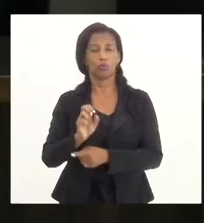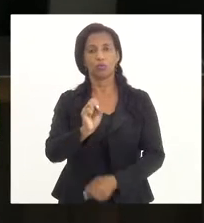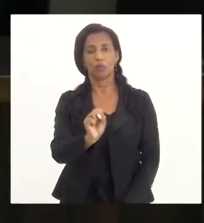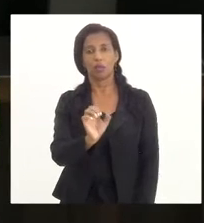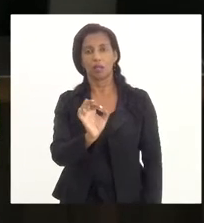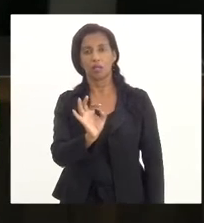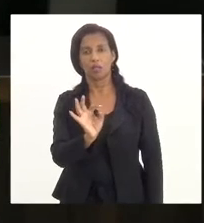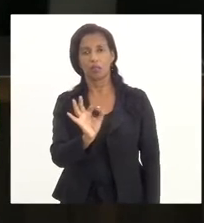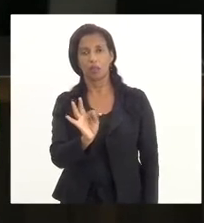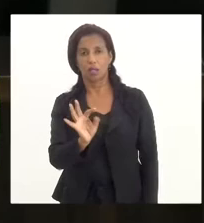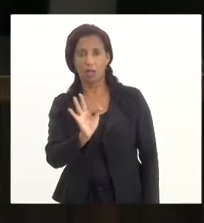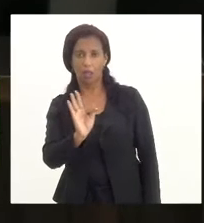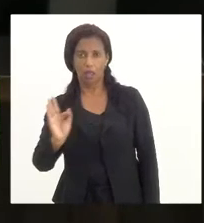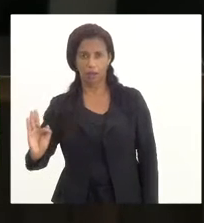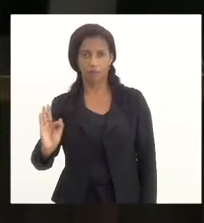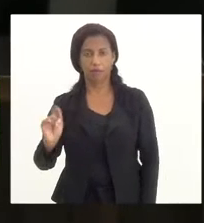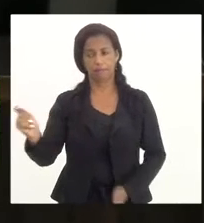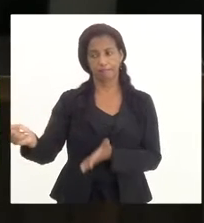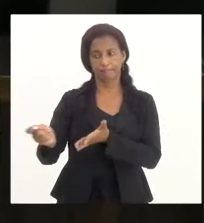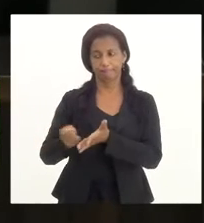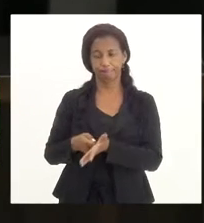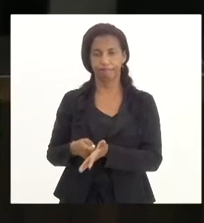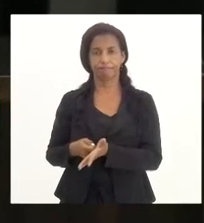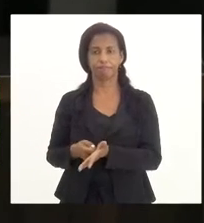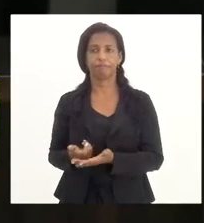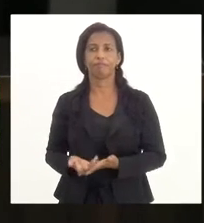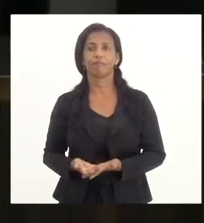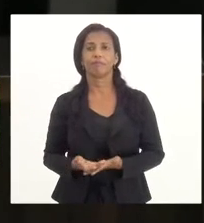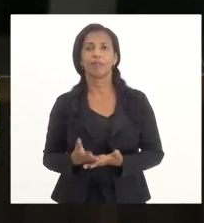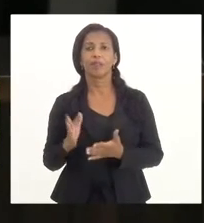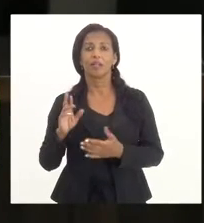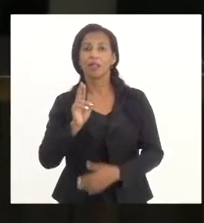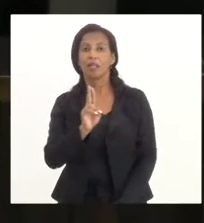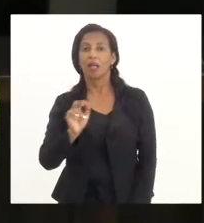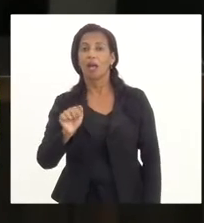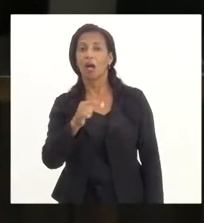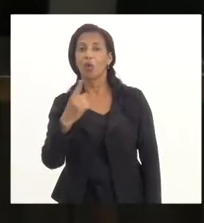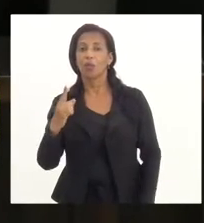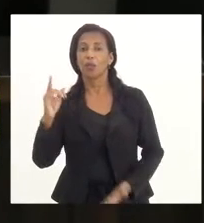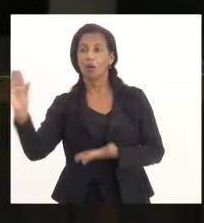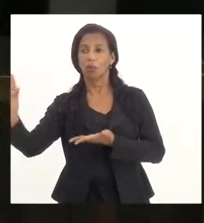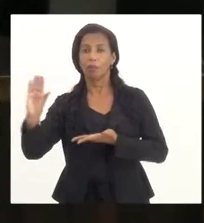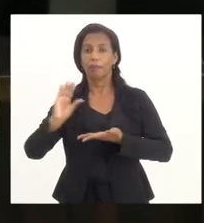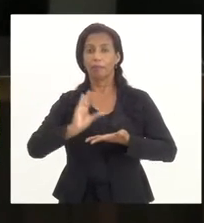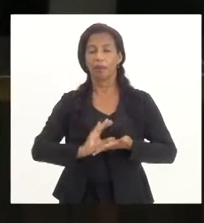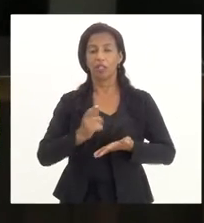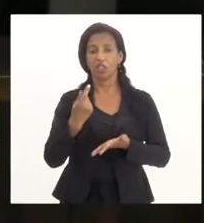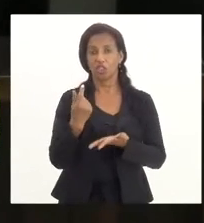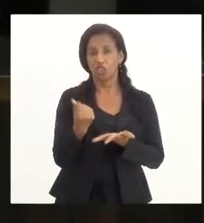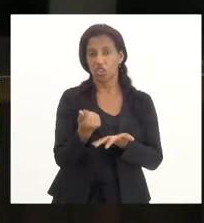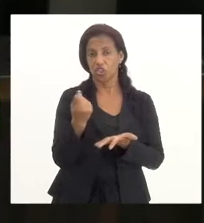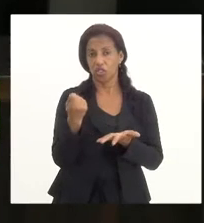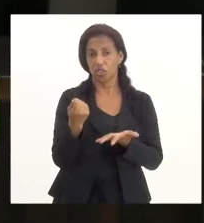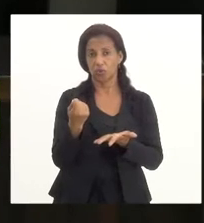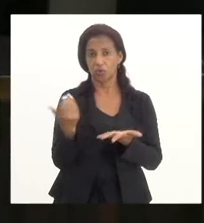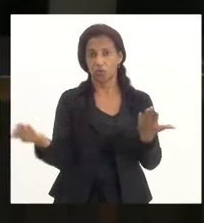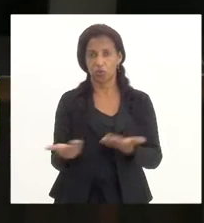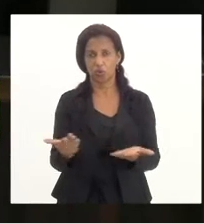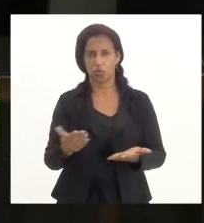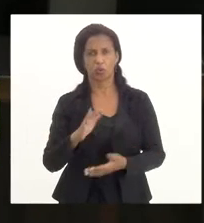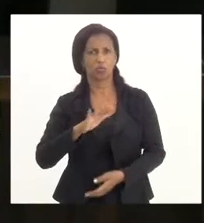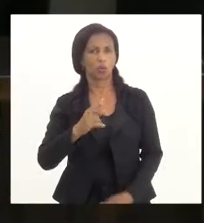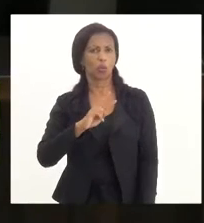supremo em que o que a união não iria nos repassar em dinheiro de hoje algo com